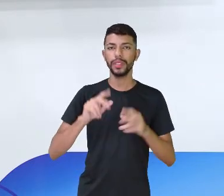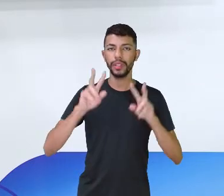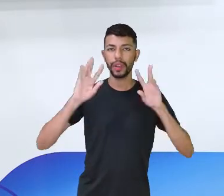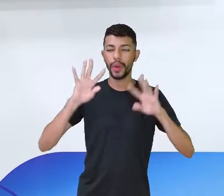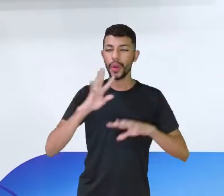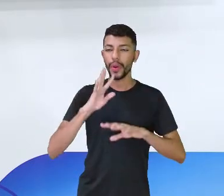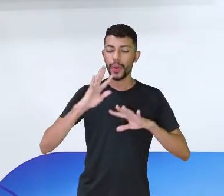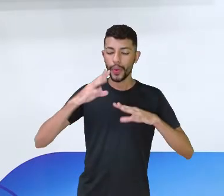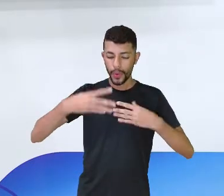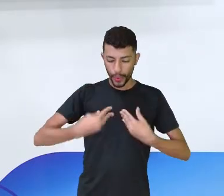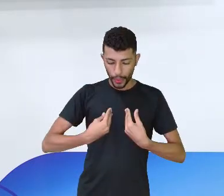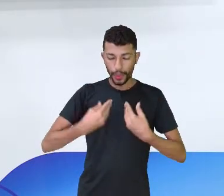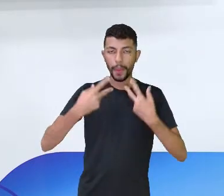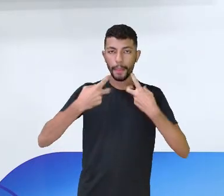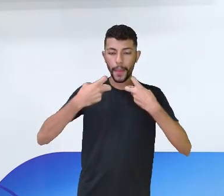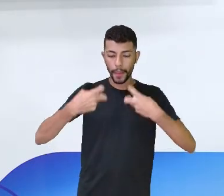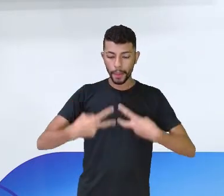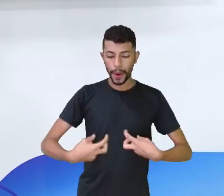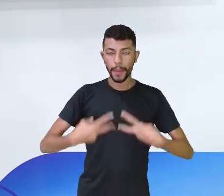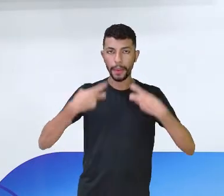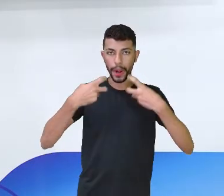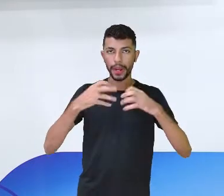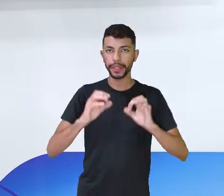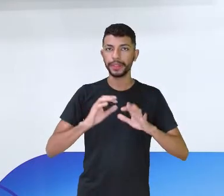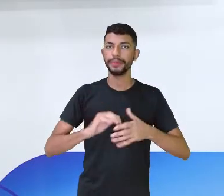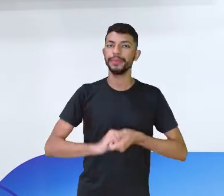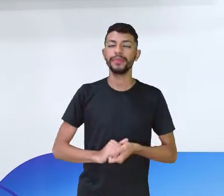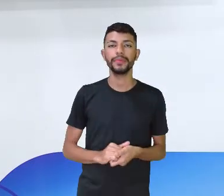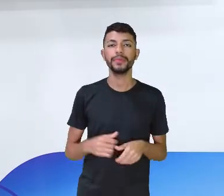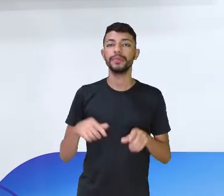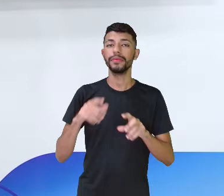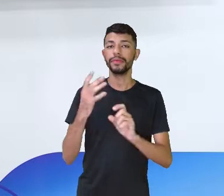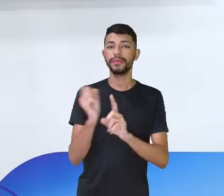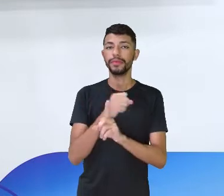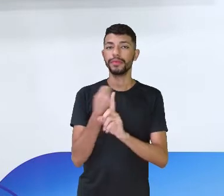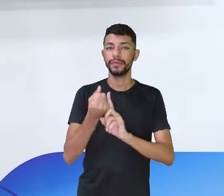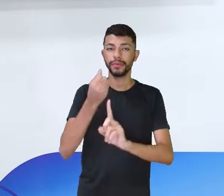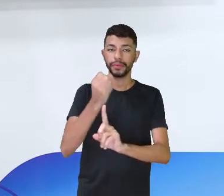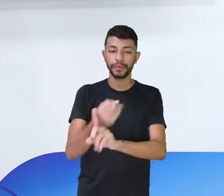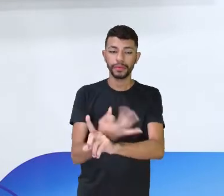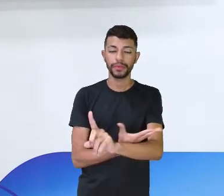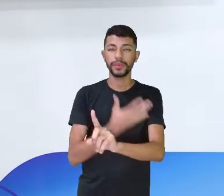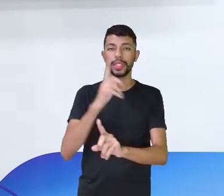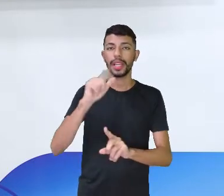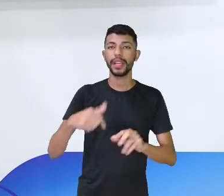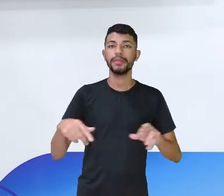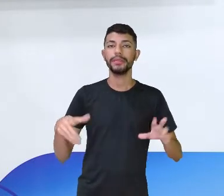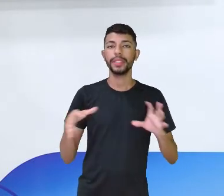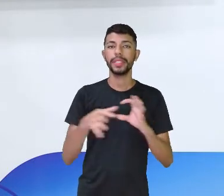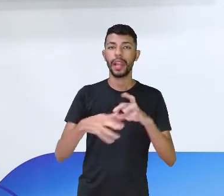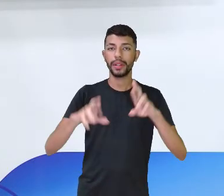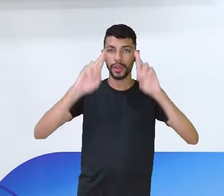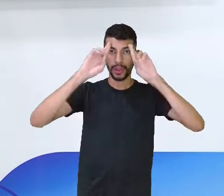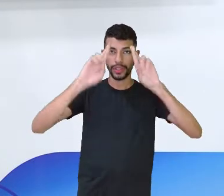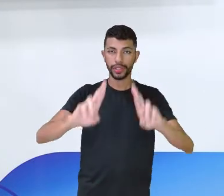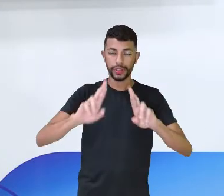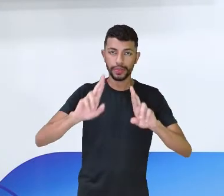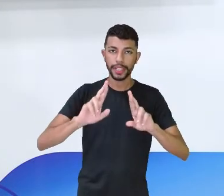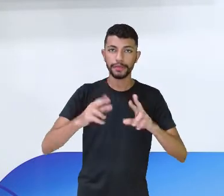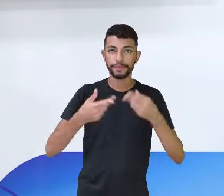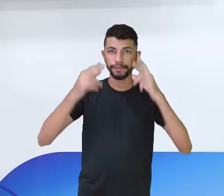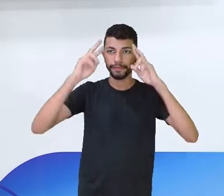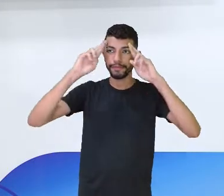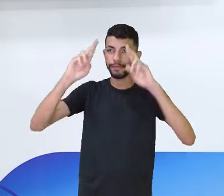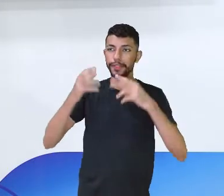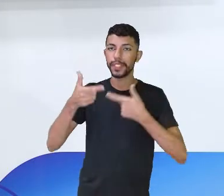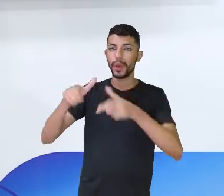autoconhecimento, com autopercepção. E quando a gente fala de socioemocional, a gente fala de respeito, respeito ao outro. A gente fala